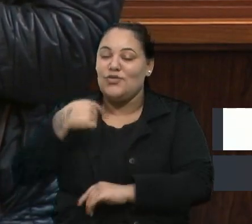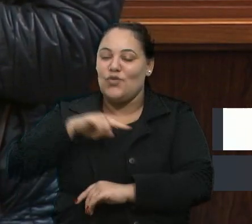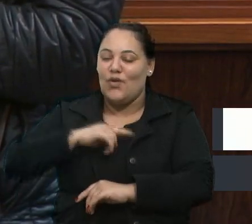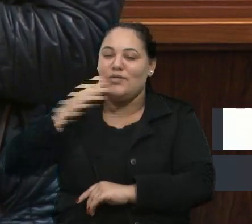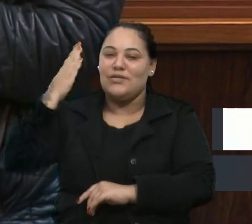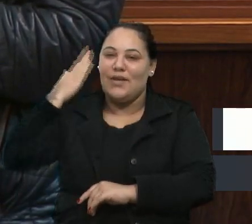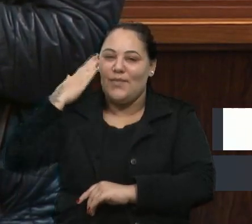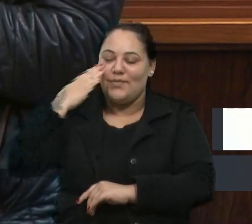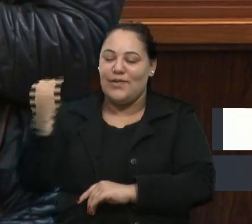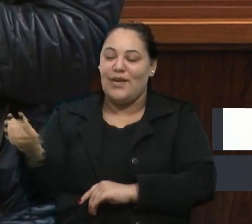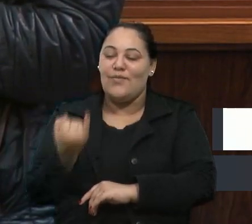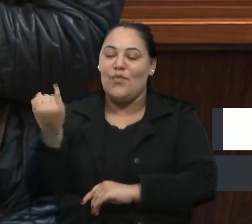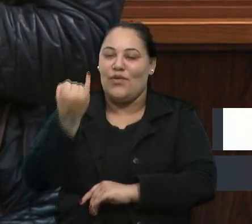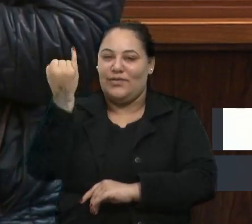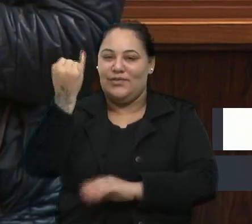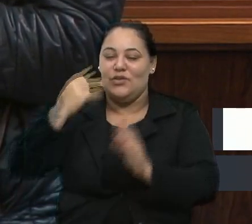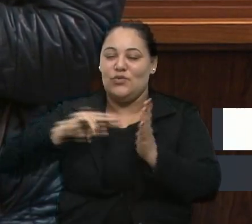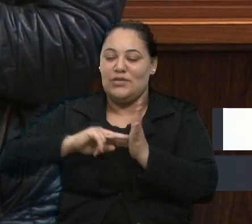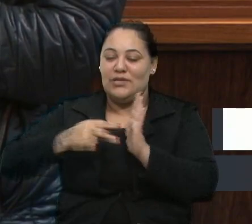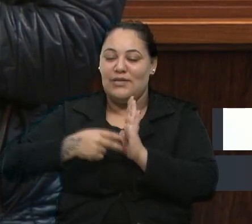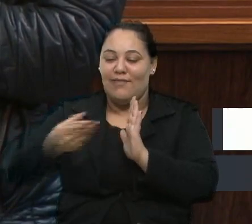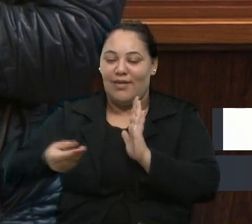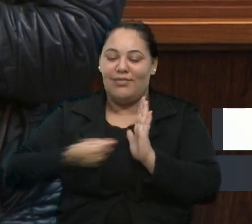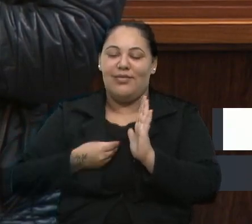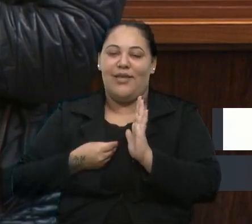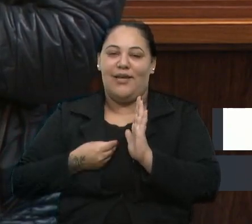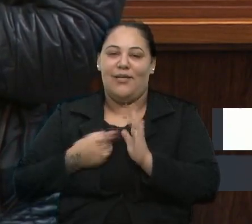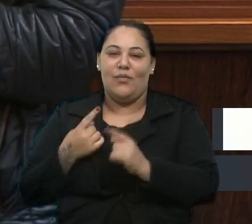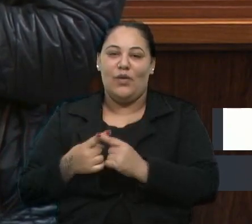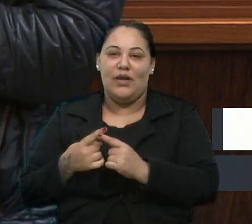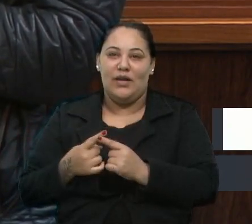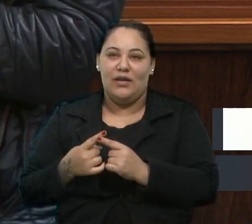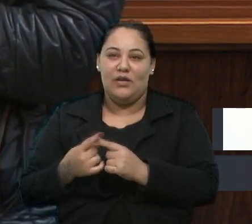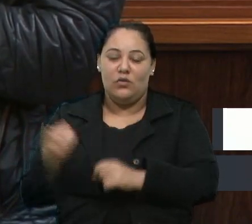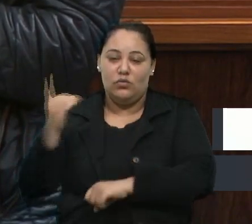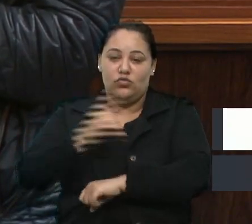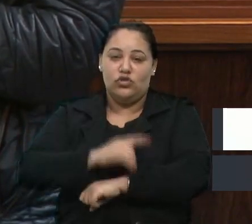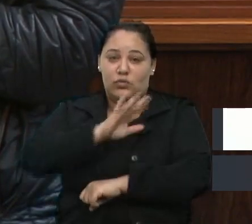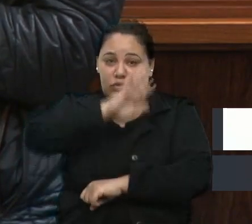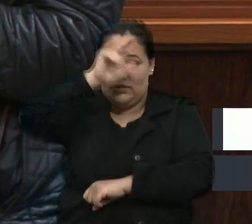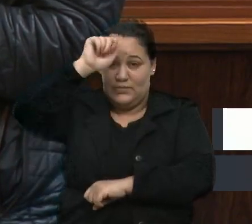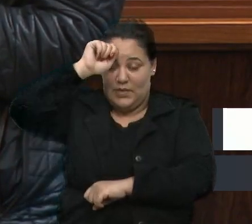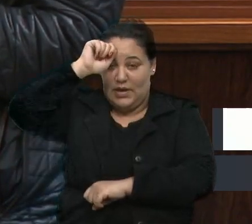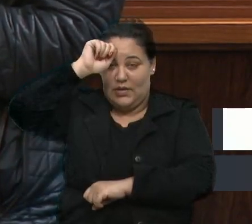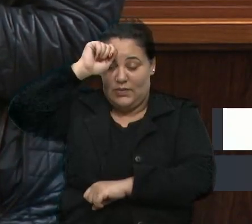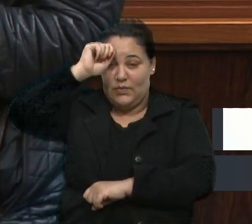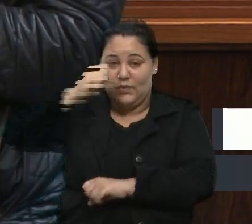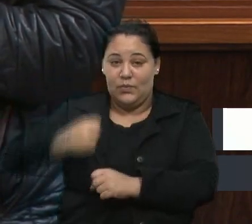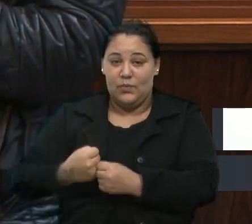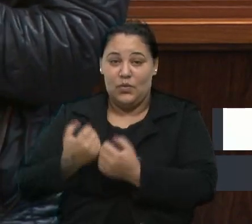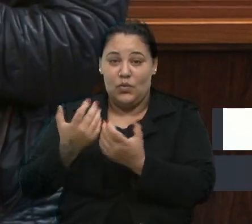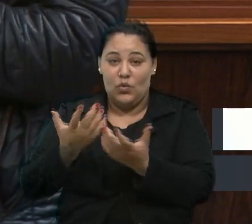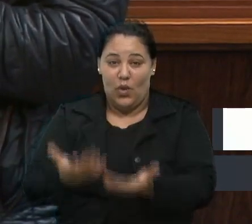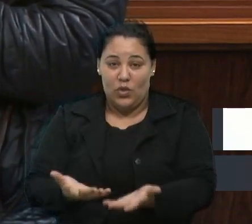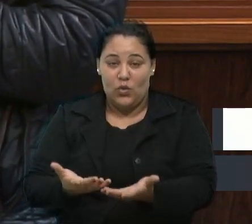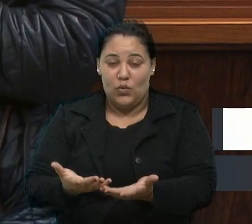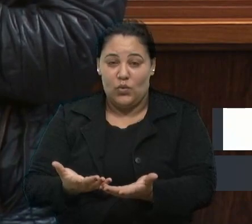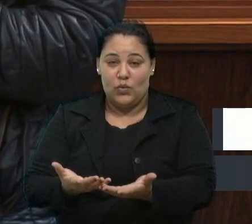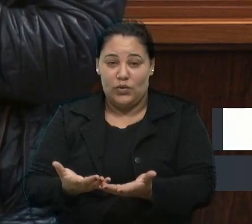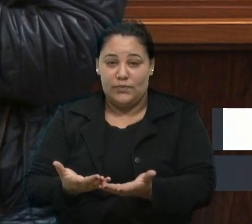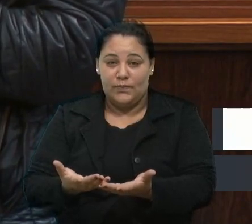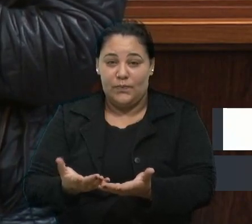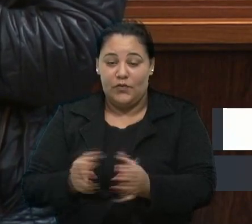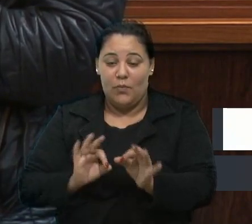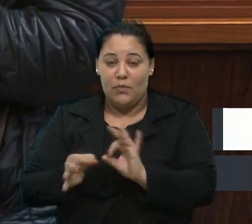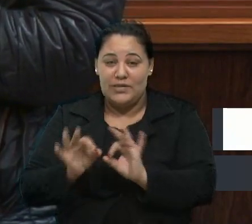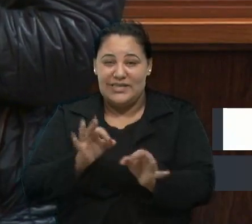importância e o significado que isso tem. Então, o Dia Municipal para o doador de plaquetas com certeza